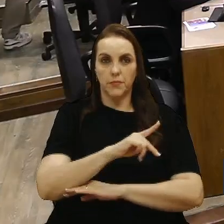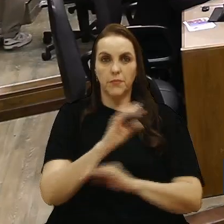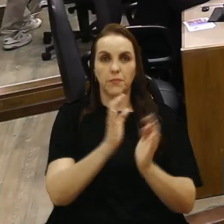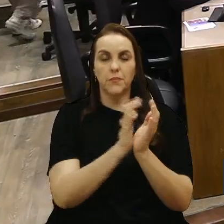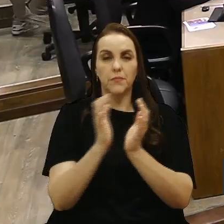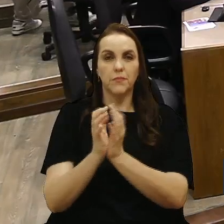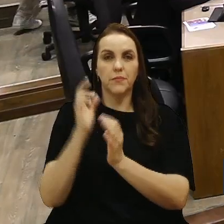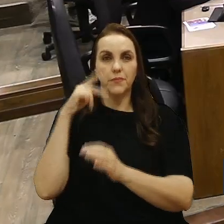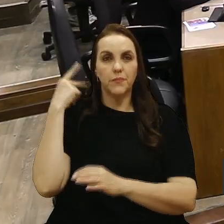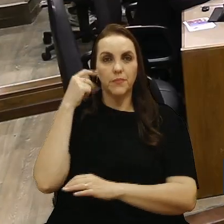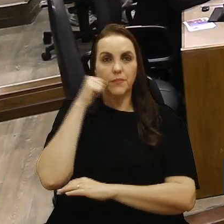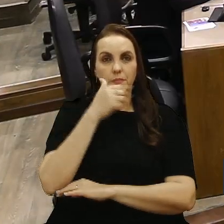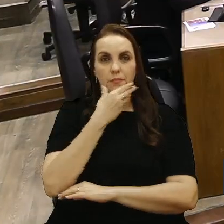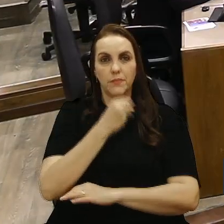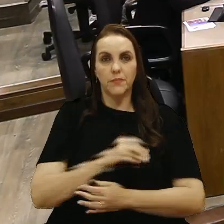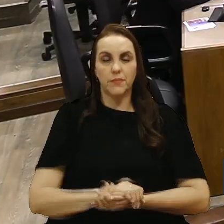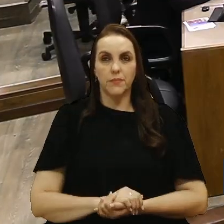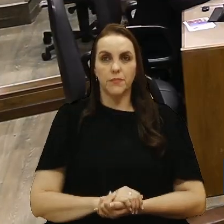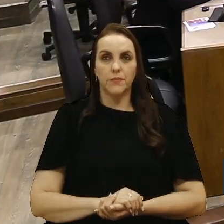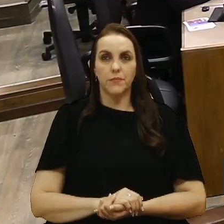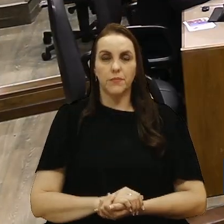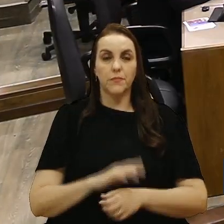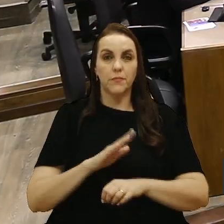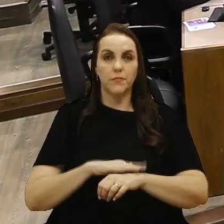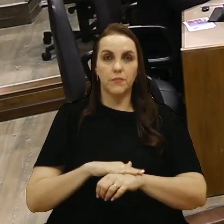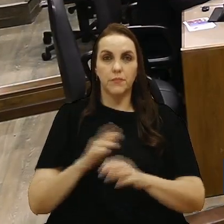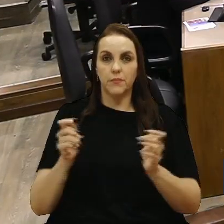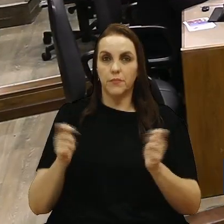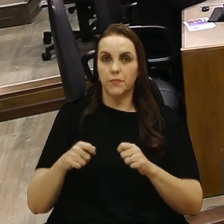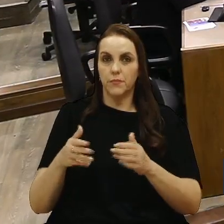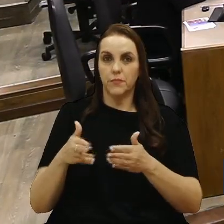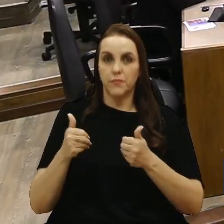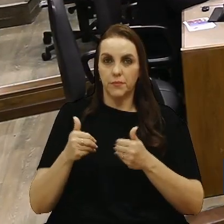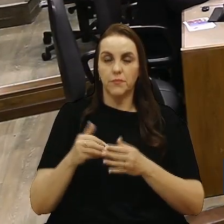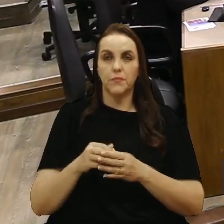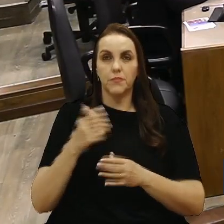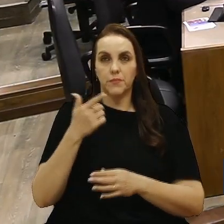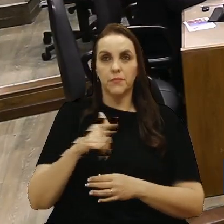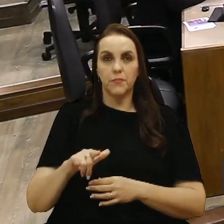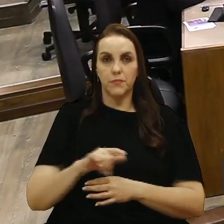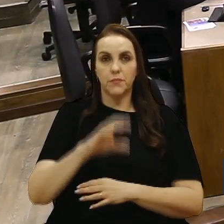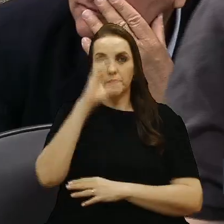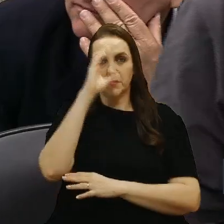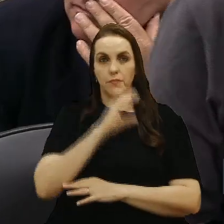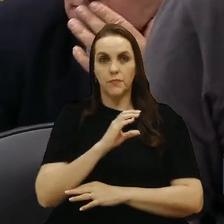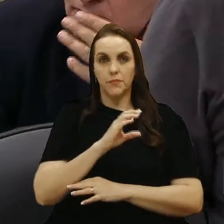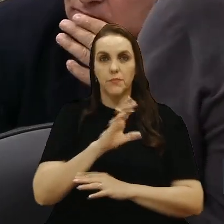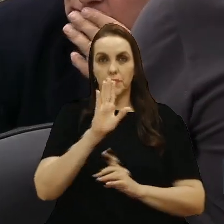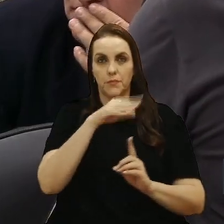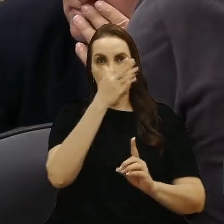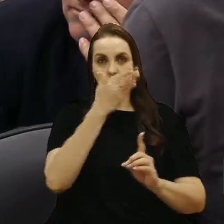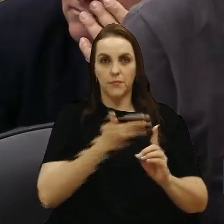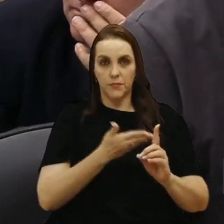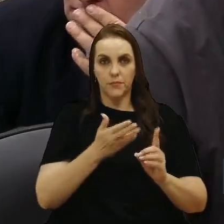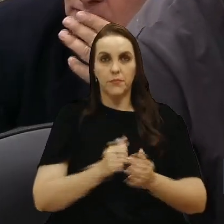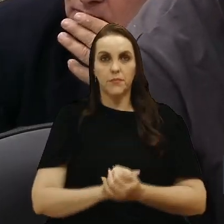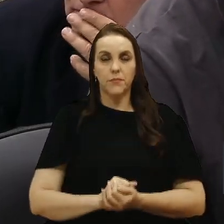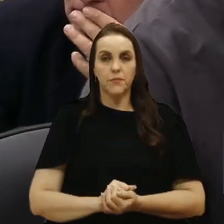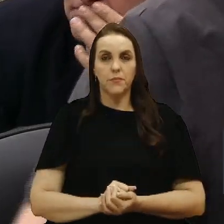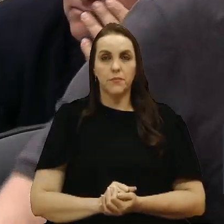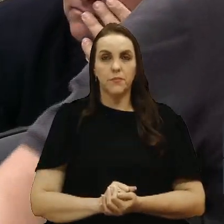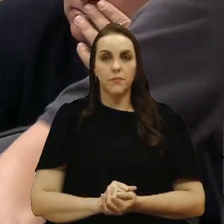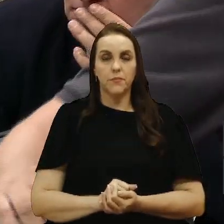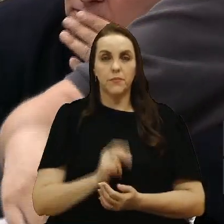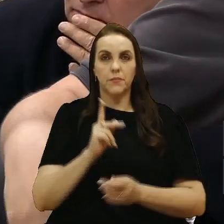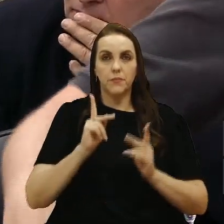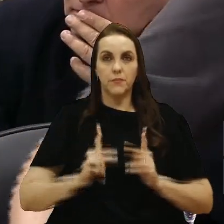vereadores. Quando eu pude solicitar esse ano, mais uma vez, o título de cidadão emérito a alguma pessoa que